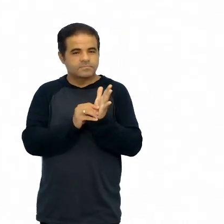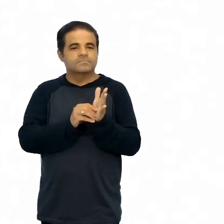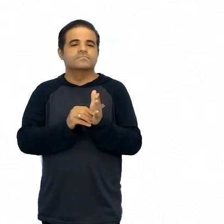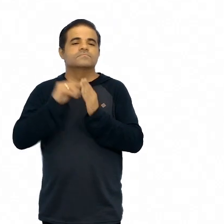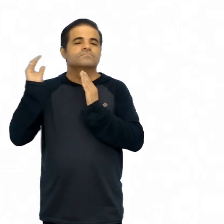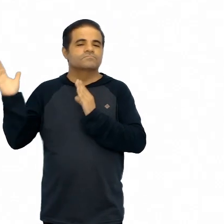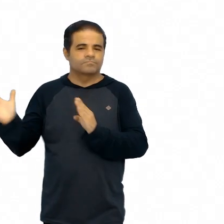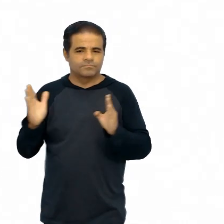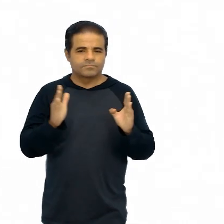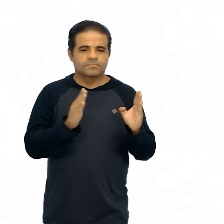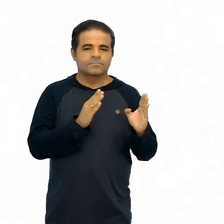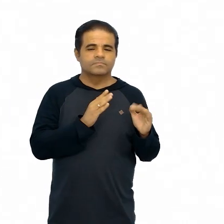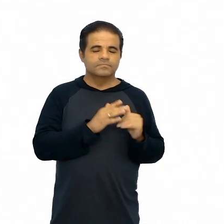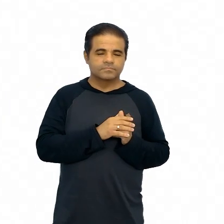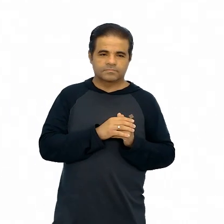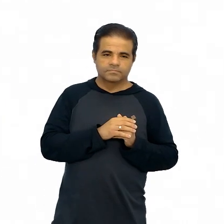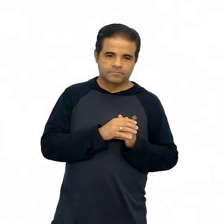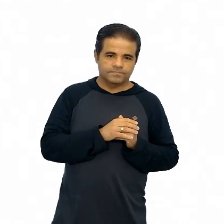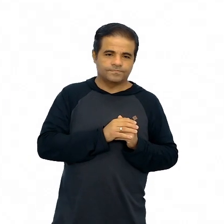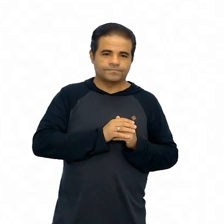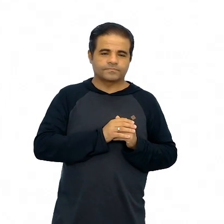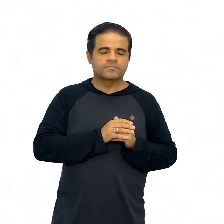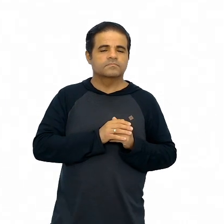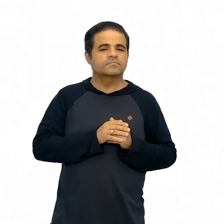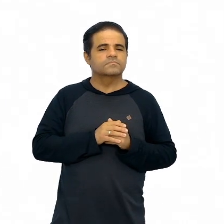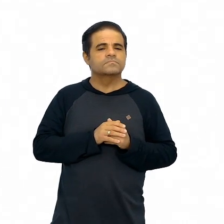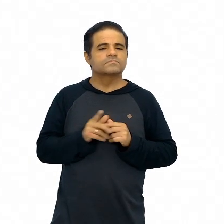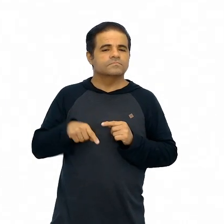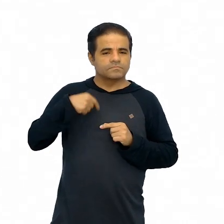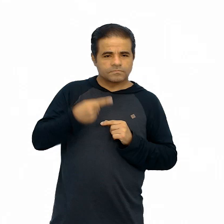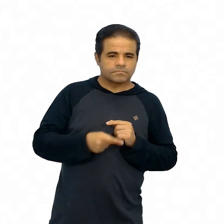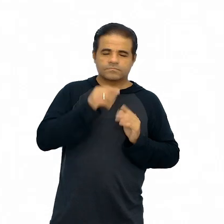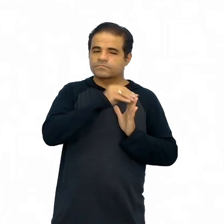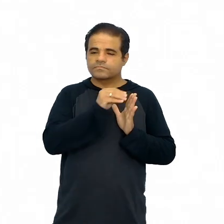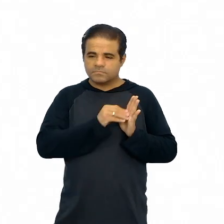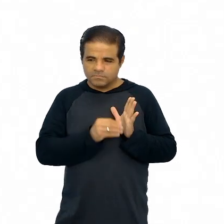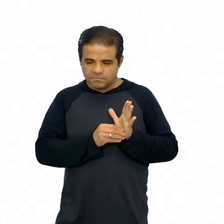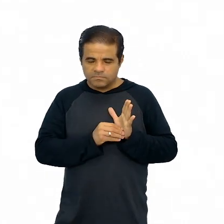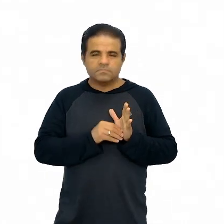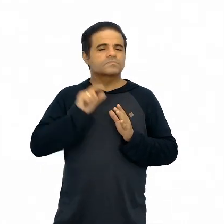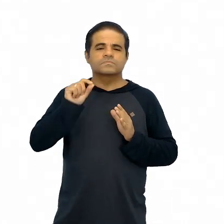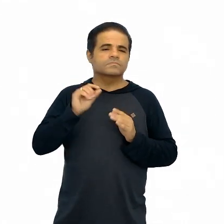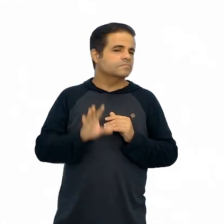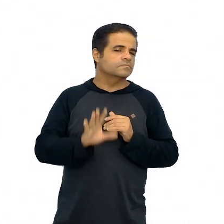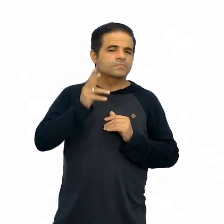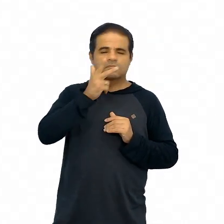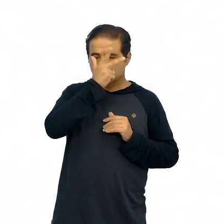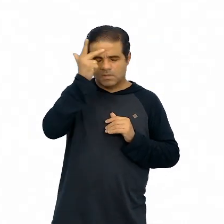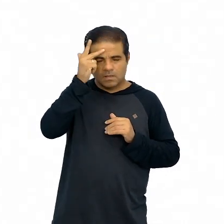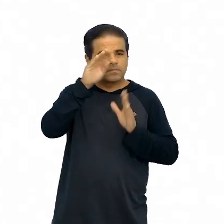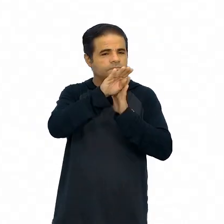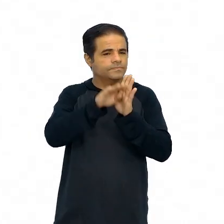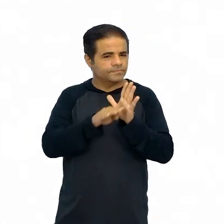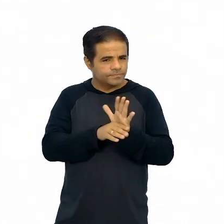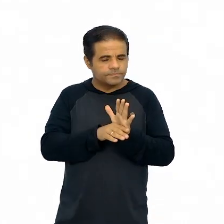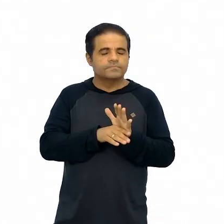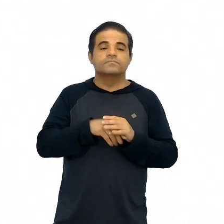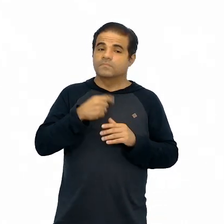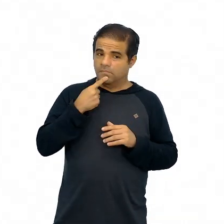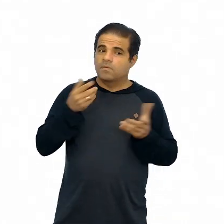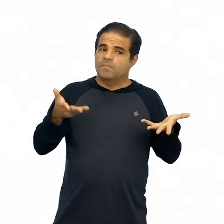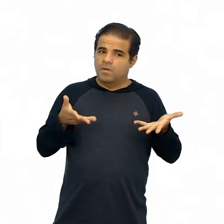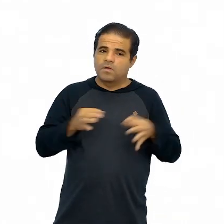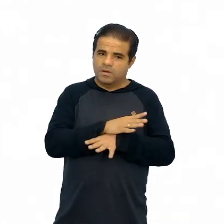tá? Então, aí a gente tem o cronograma, tá? Por que tem esse cronograma? Gente, acabamos de